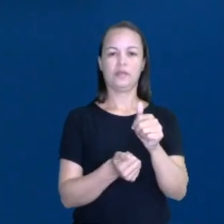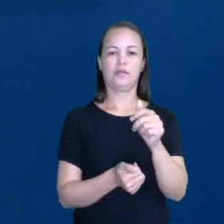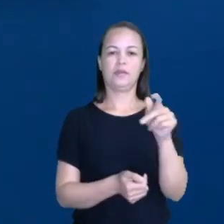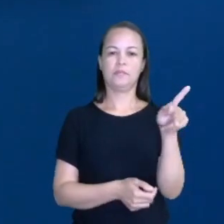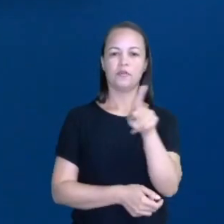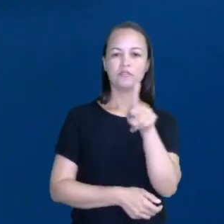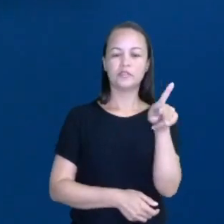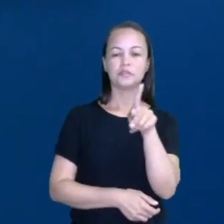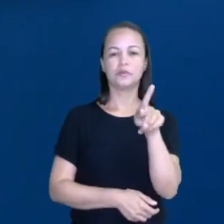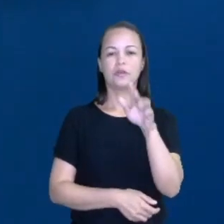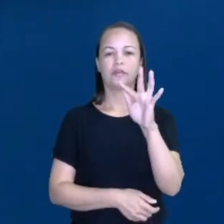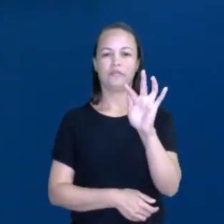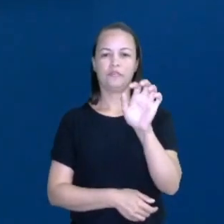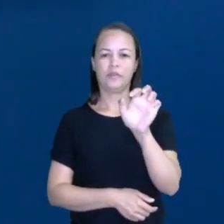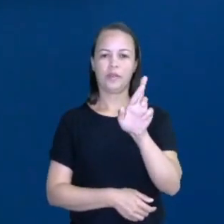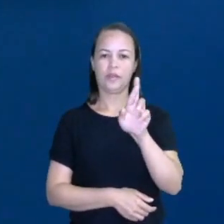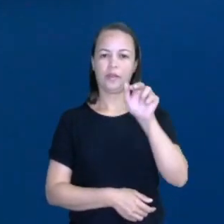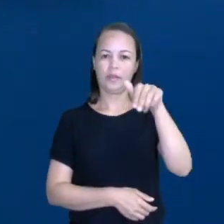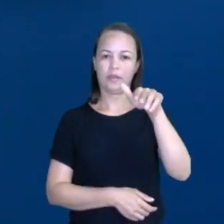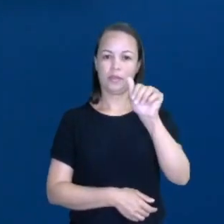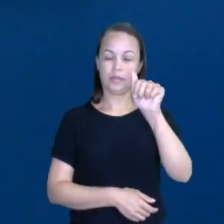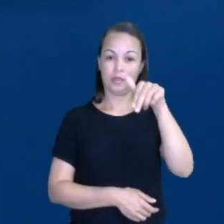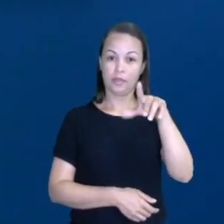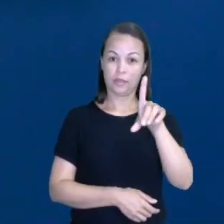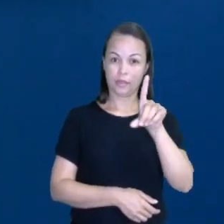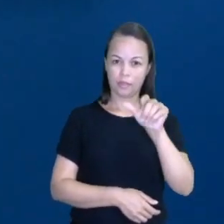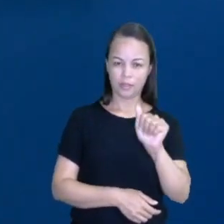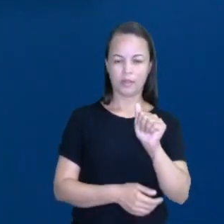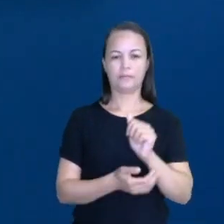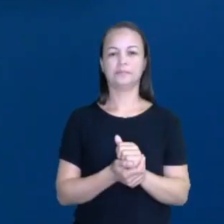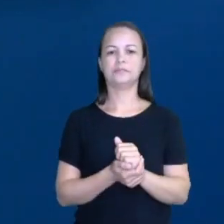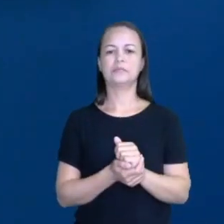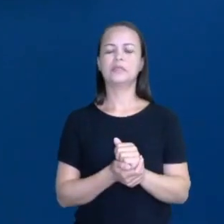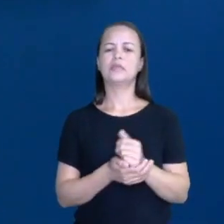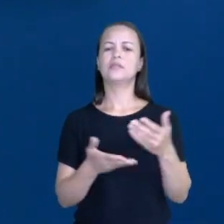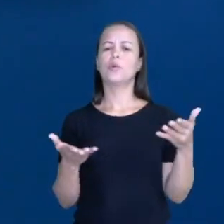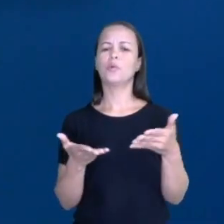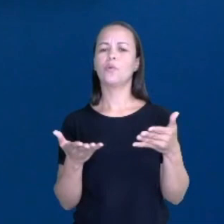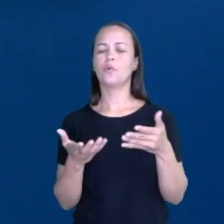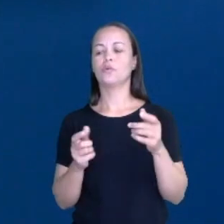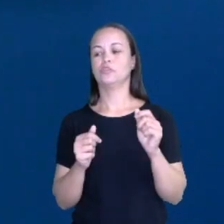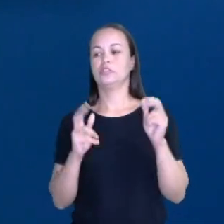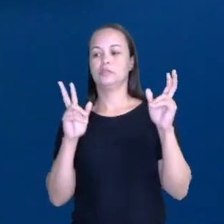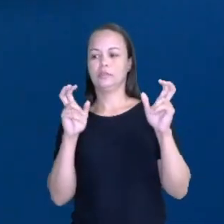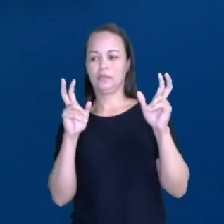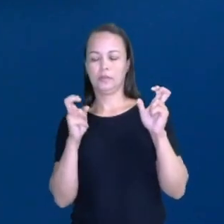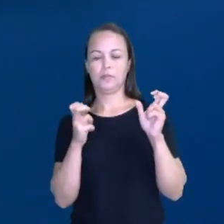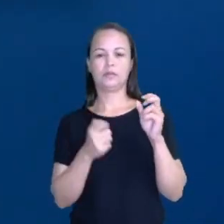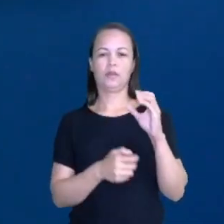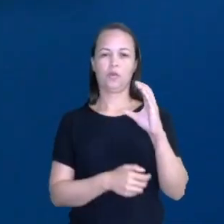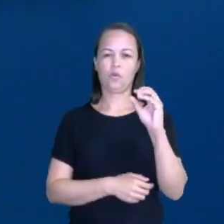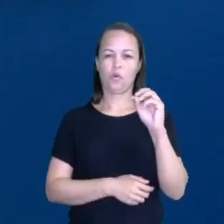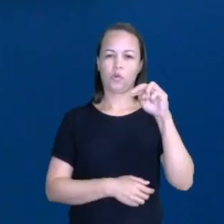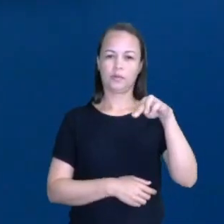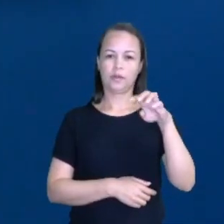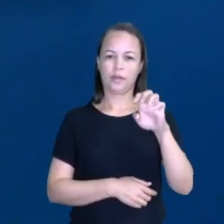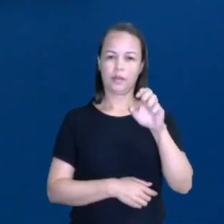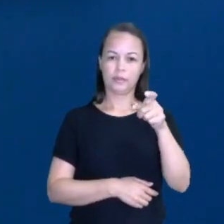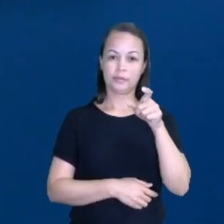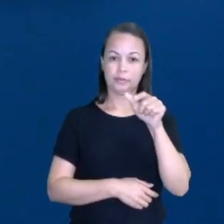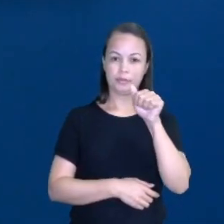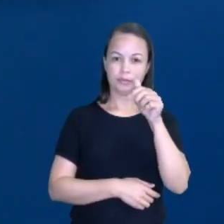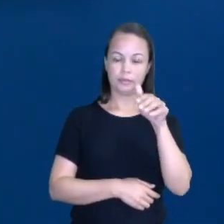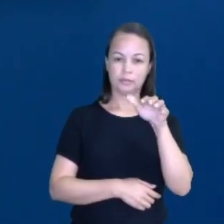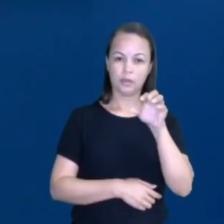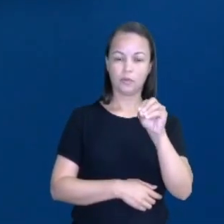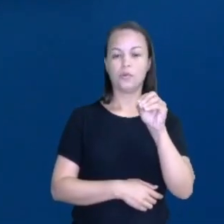Olá, tudo bem com vocês? A nossa unidade temática de hoje é conexões e escalas, né? O objetivo de aprendizagem da nossa